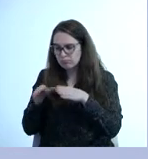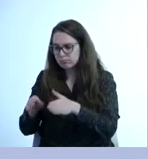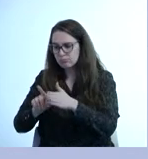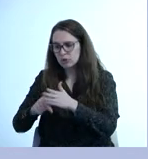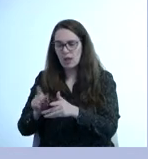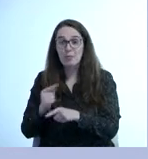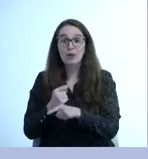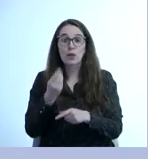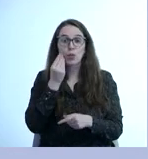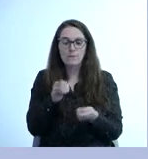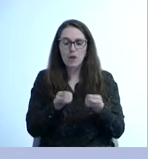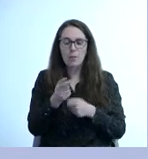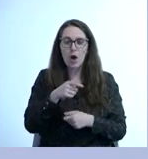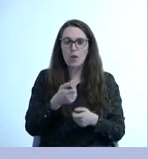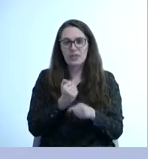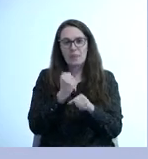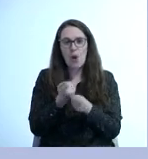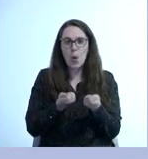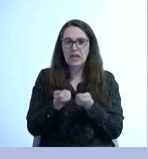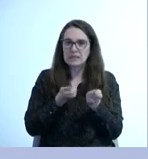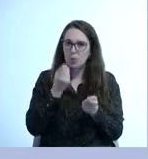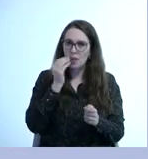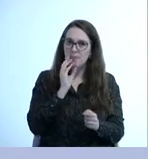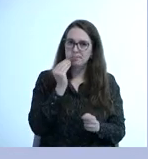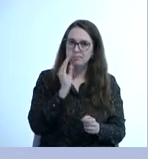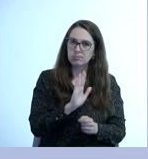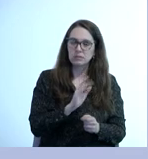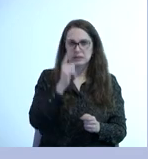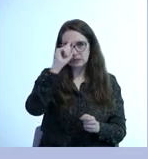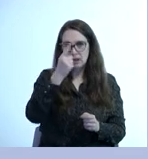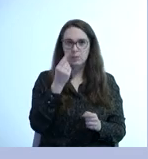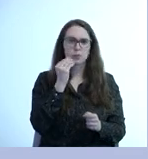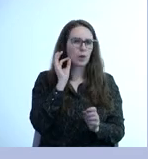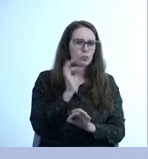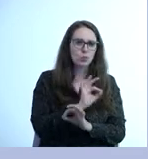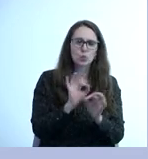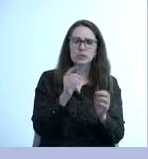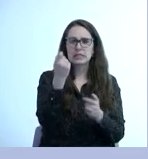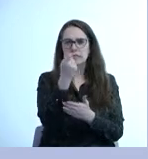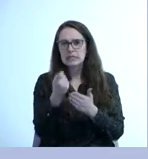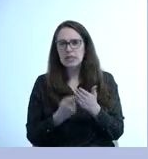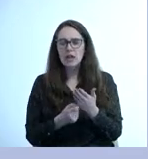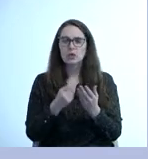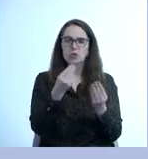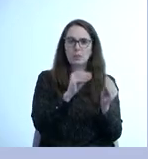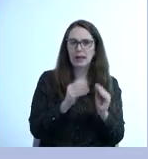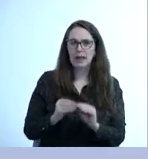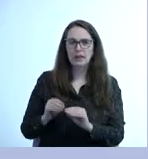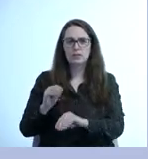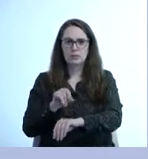espaço do próprio ateliê, entre maquetes, entre desenhos, entre música, entre citações de